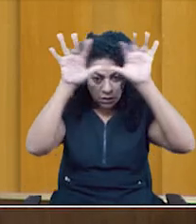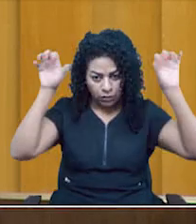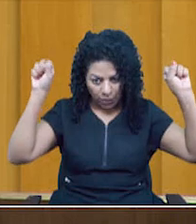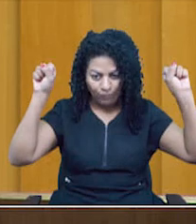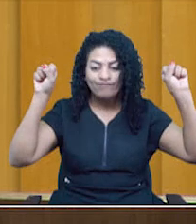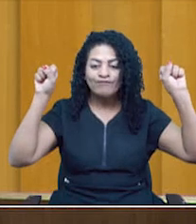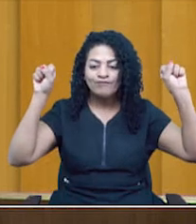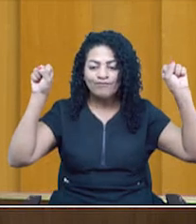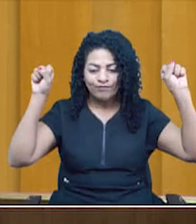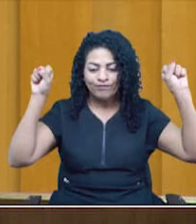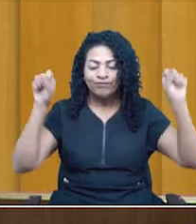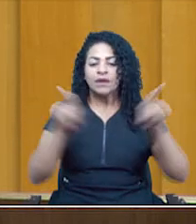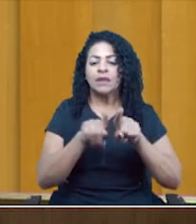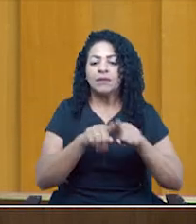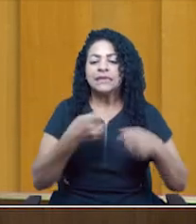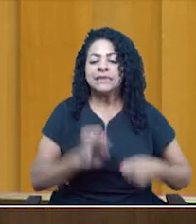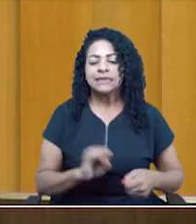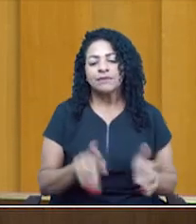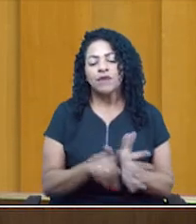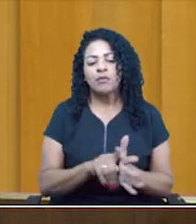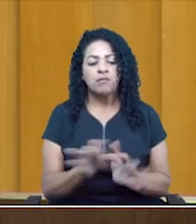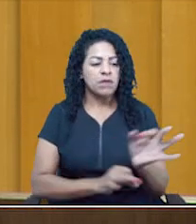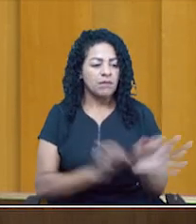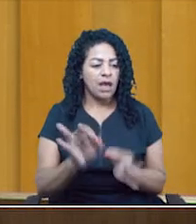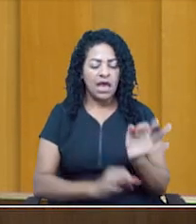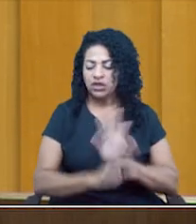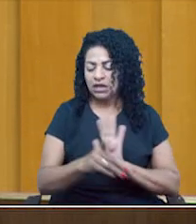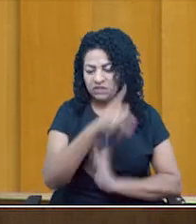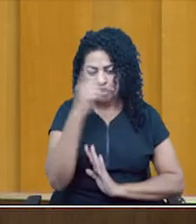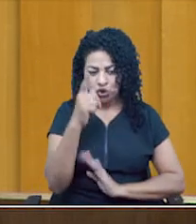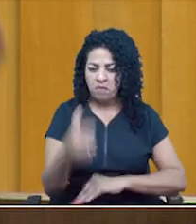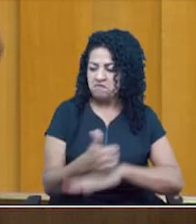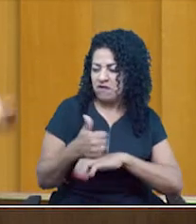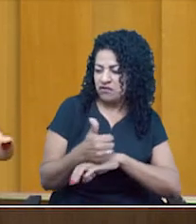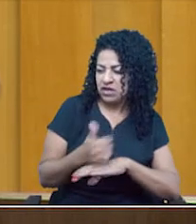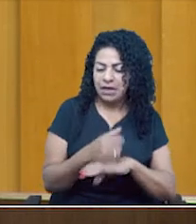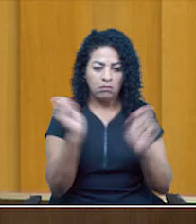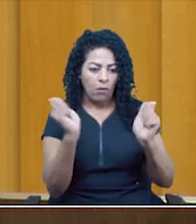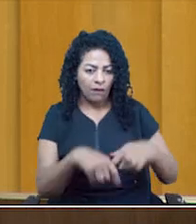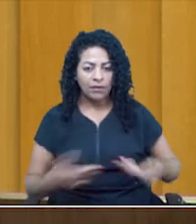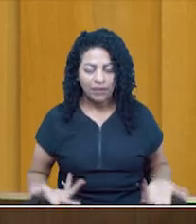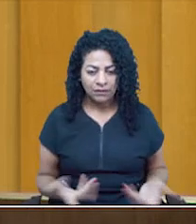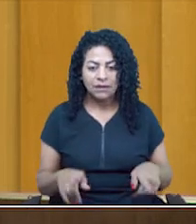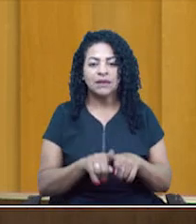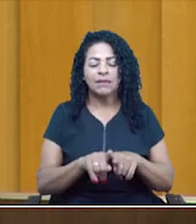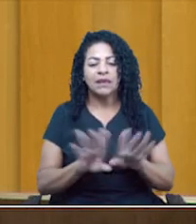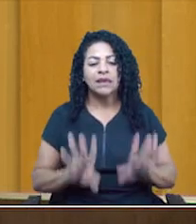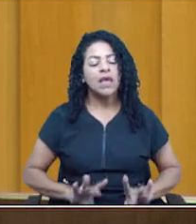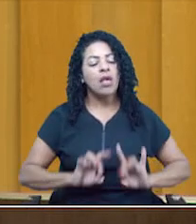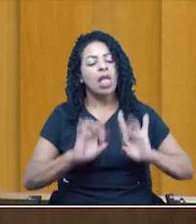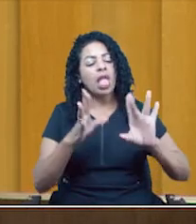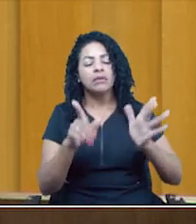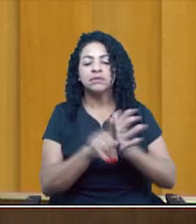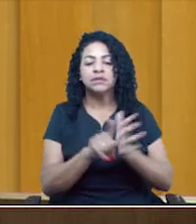setores preparados, com profissionais capacitados e especializados na área, de